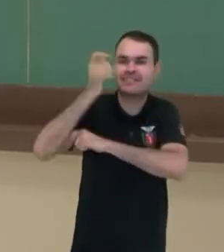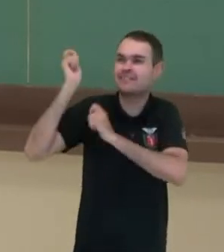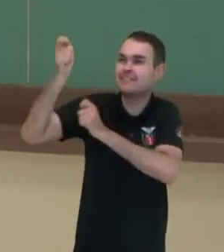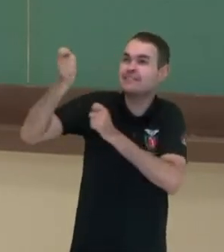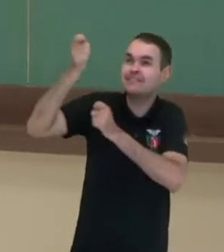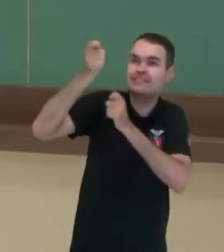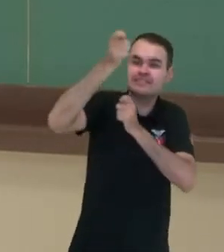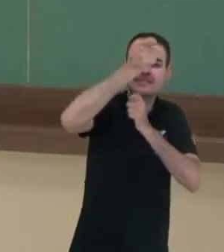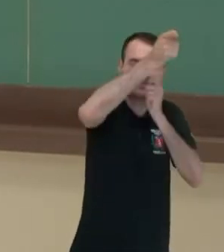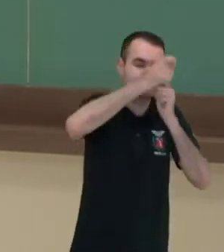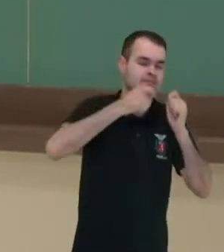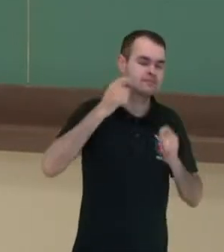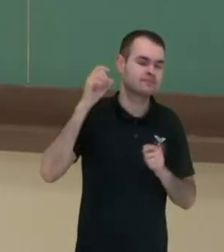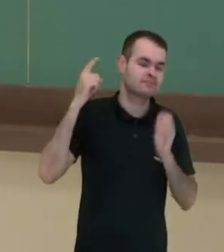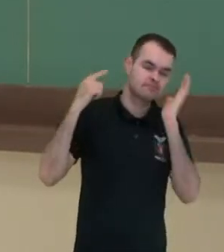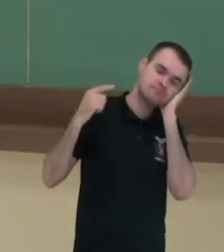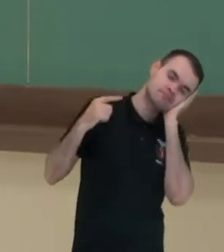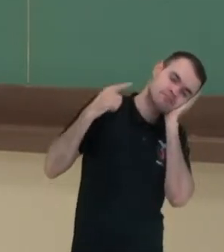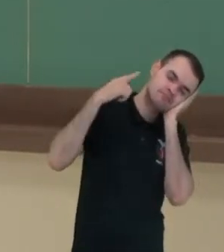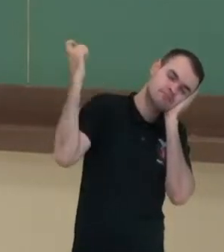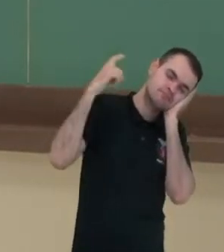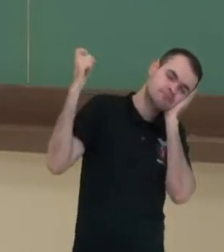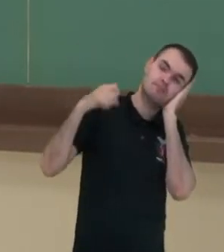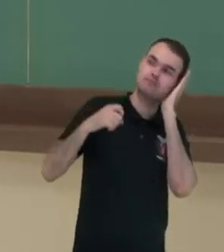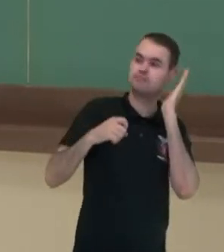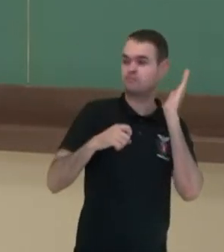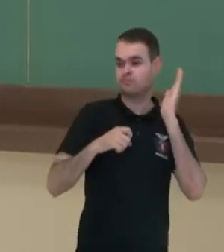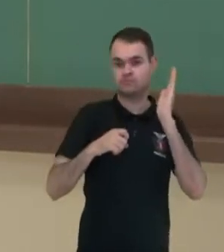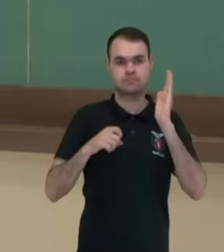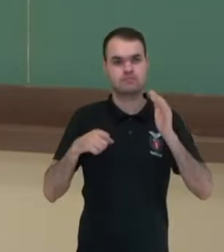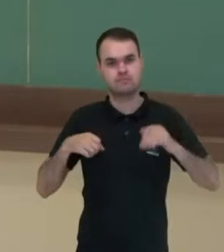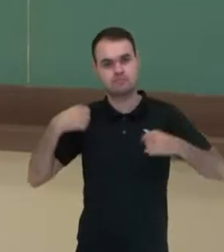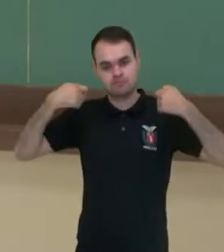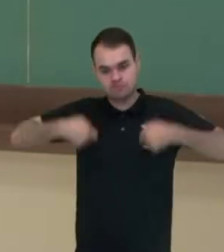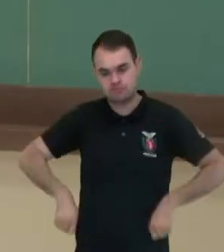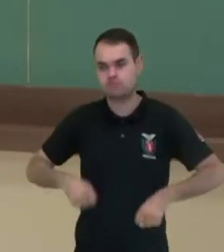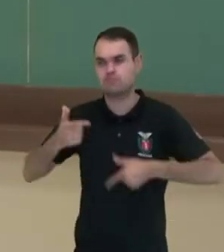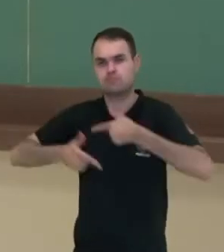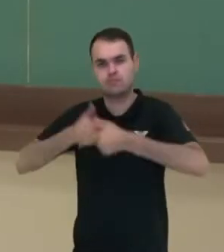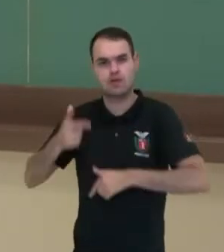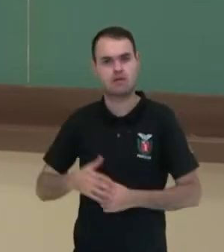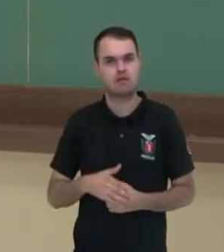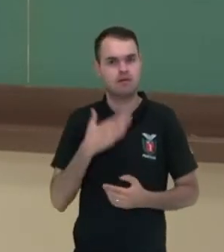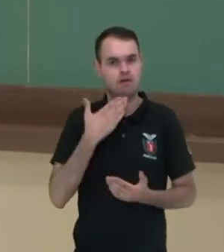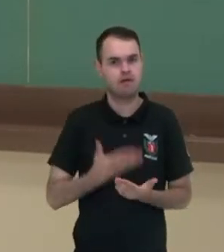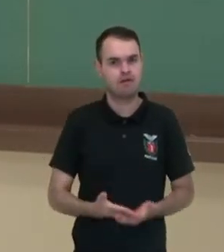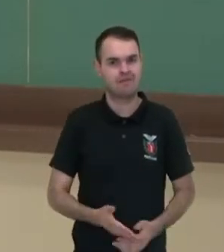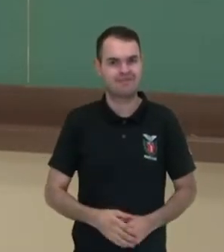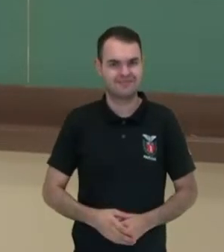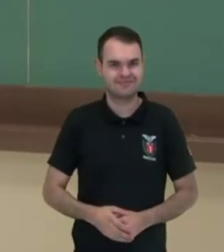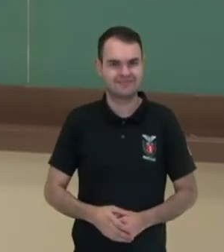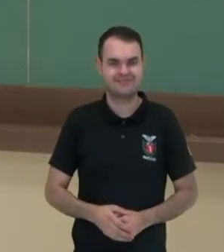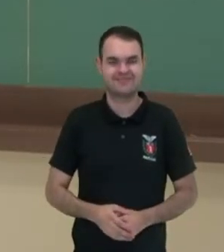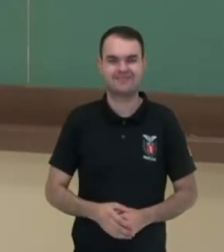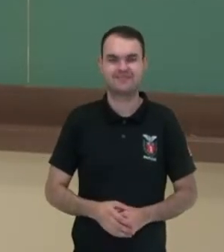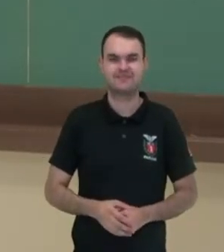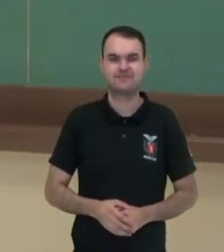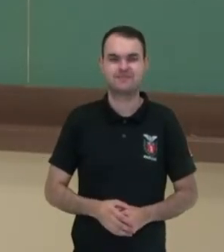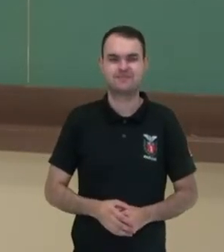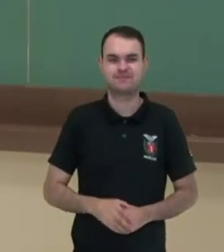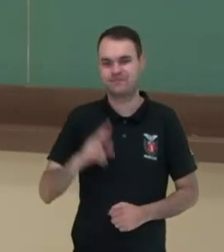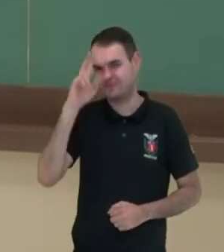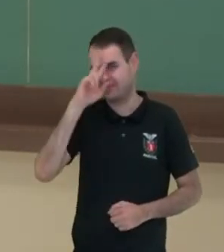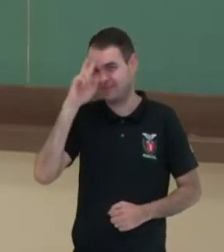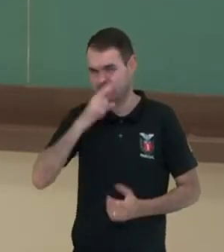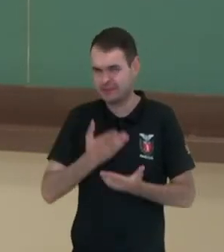bairros operários ingleses, para acordar as pessoas no horário para elas irem trabalhar. Impressionante. A história